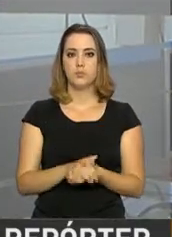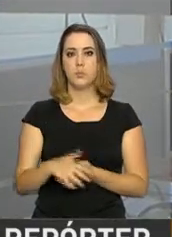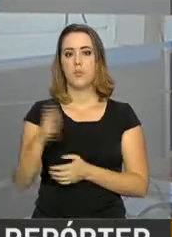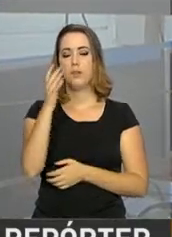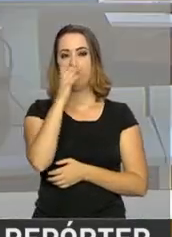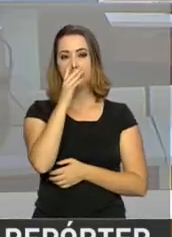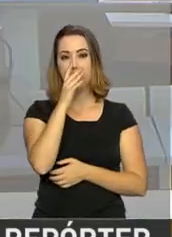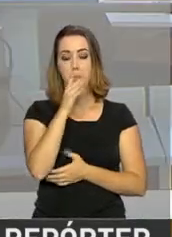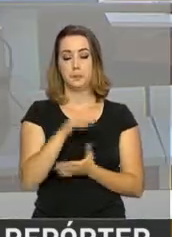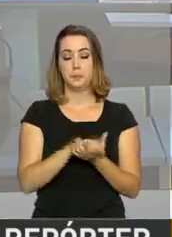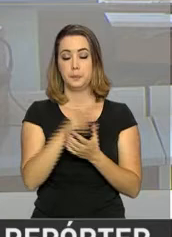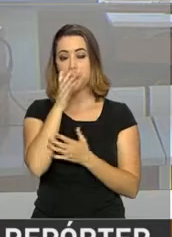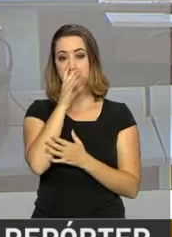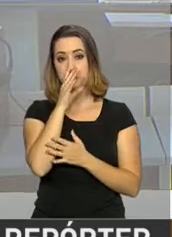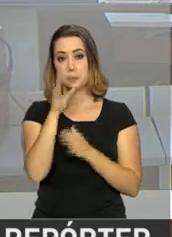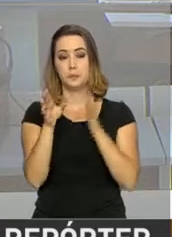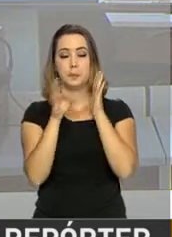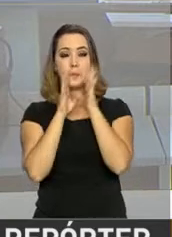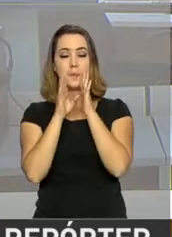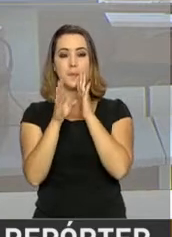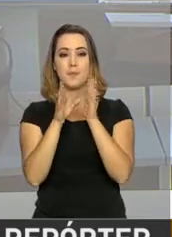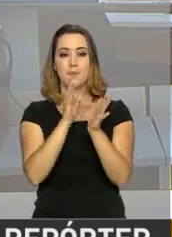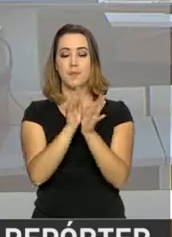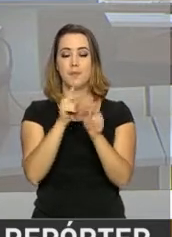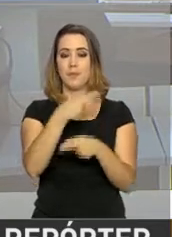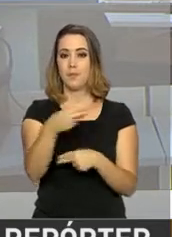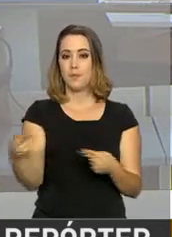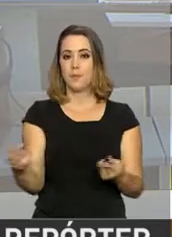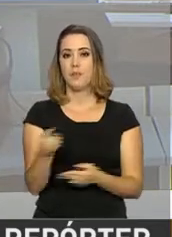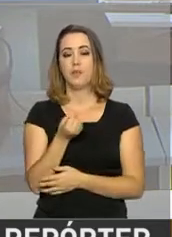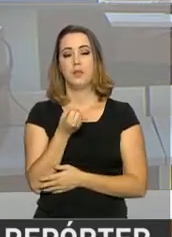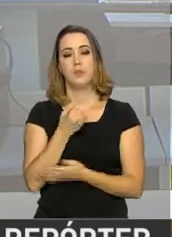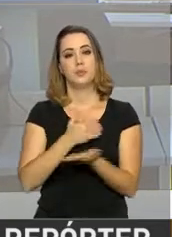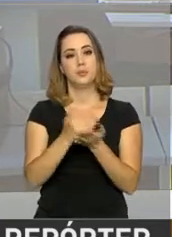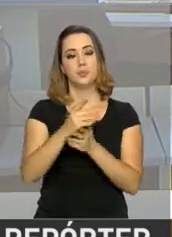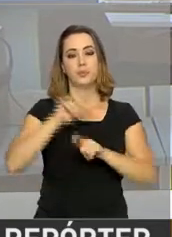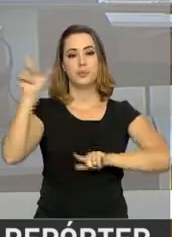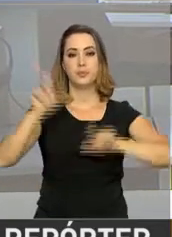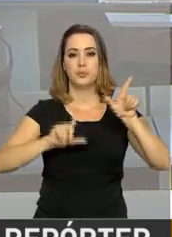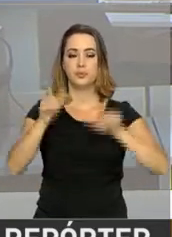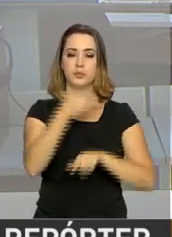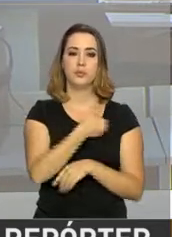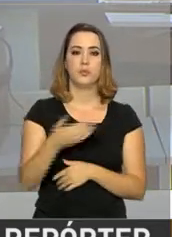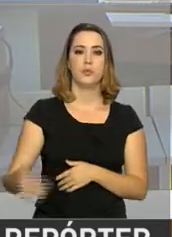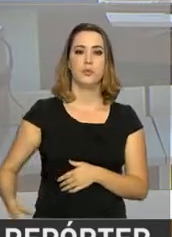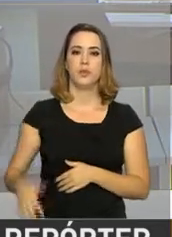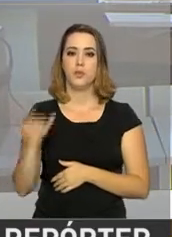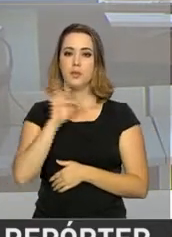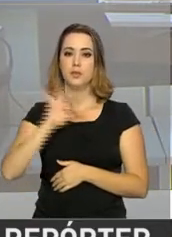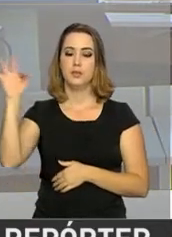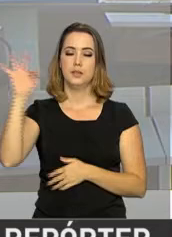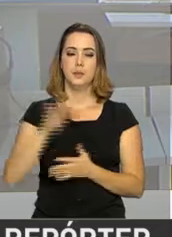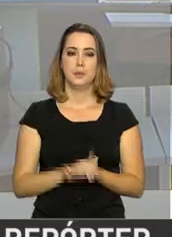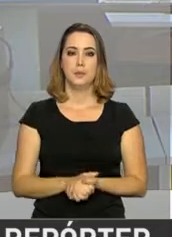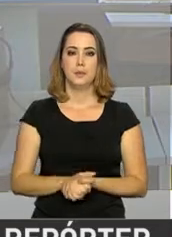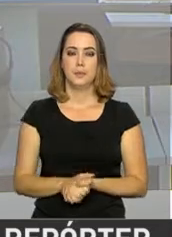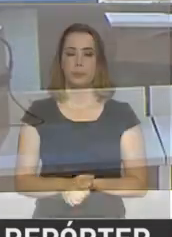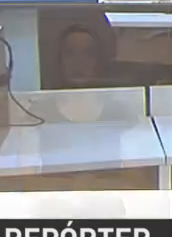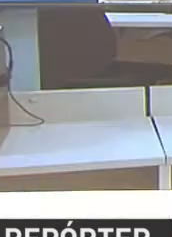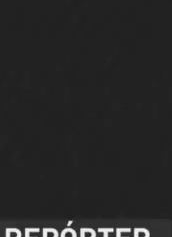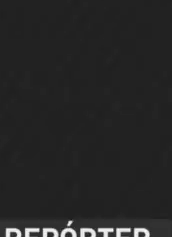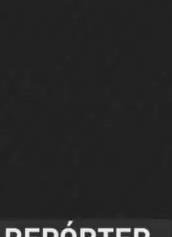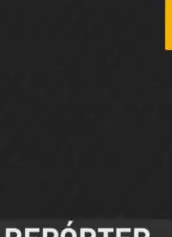nbr acompanhe as novidades também pelas nossas redes sociais continue com a gente aqui na nbr a tv do governo federal